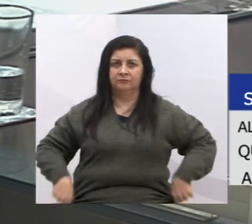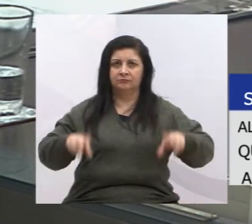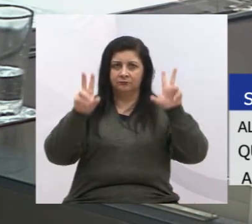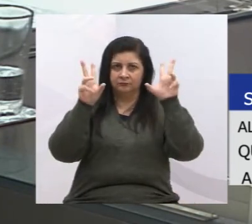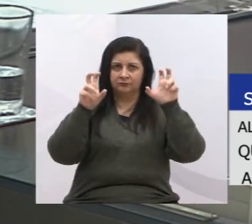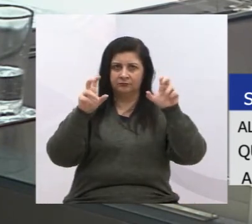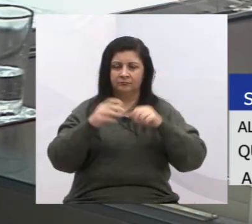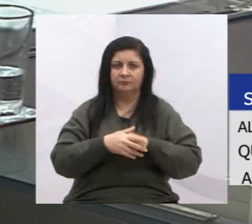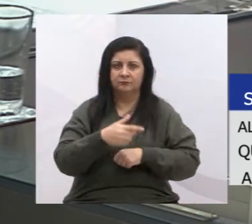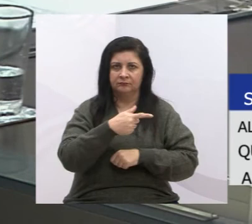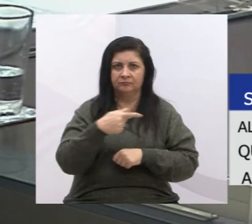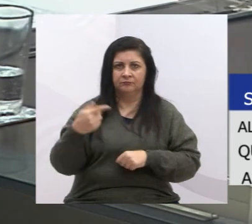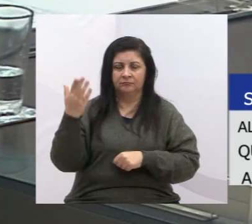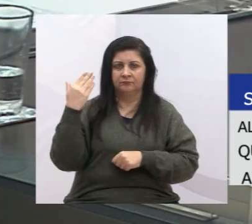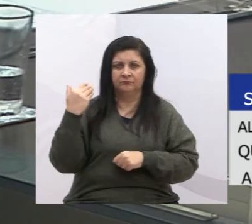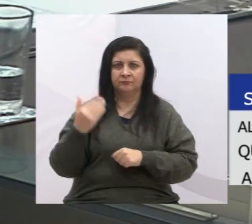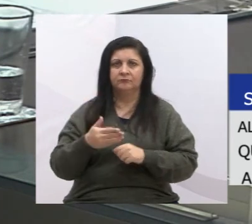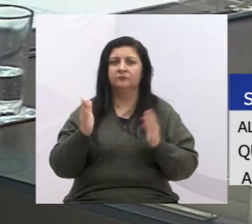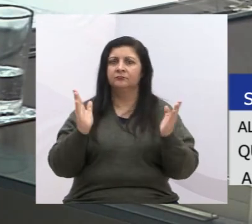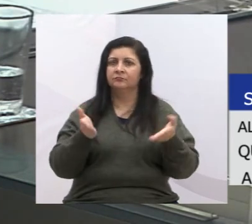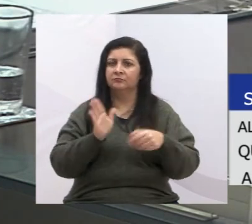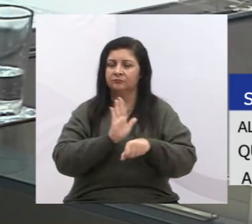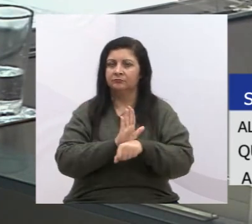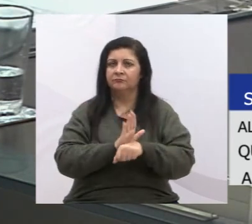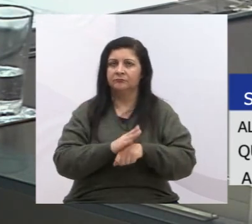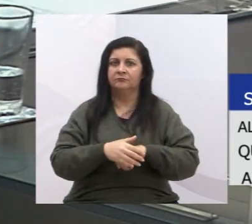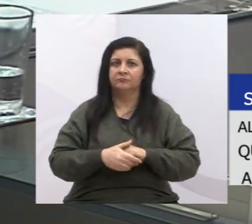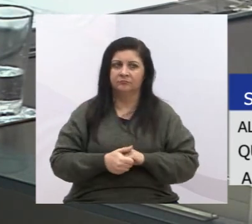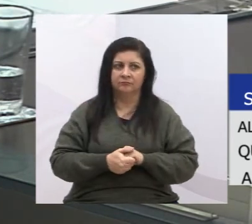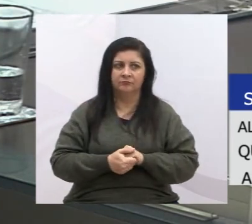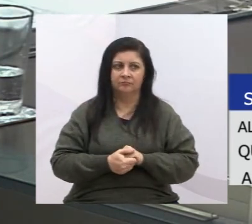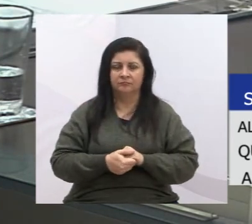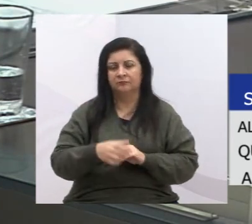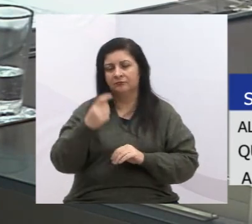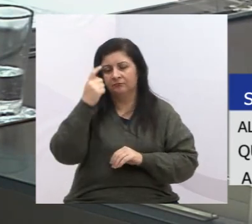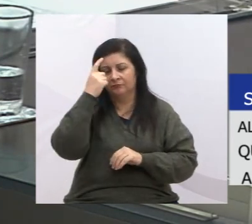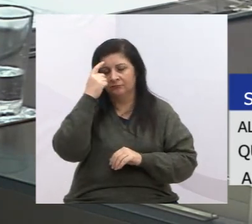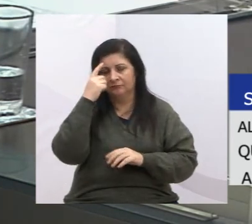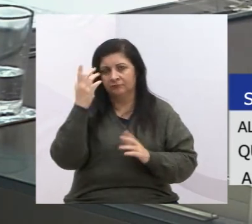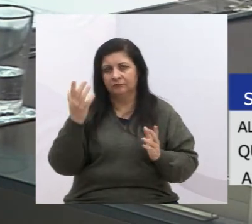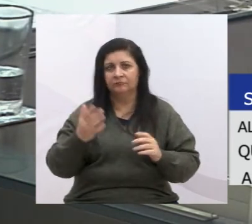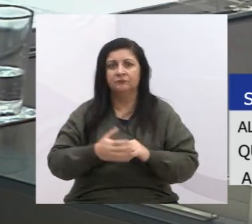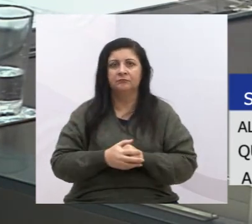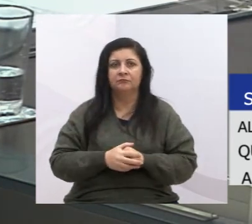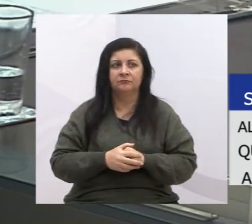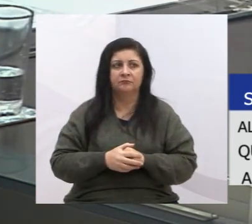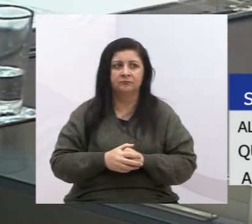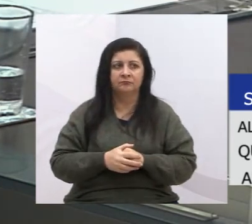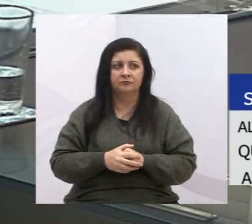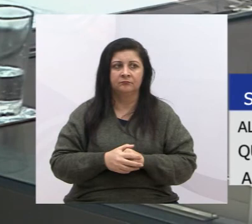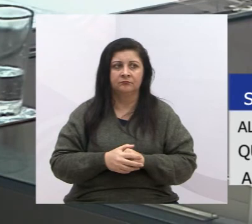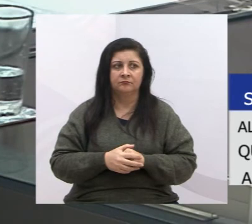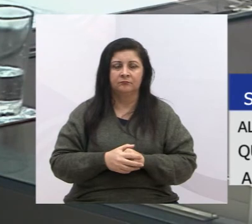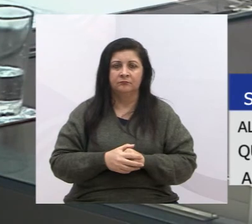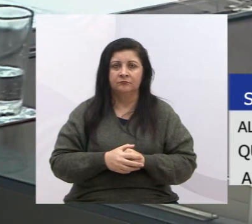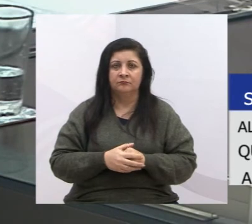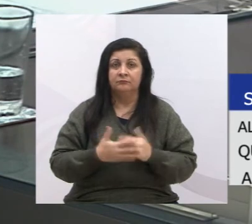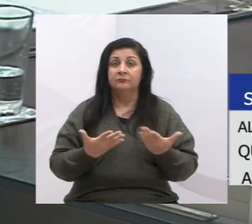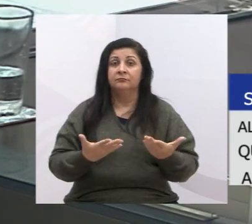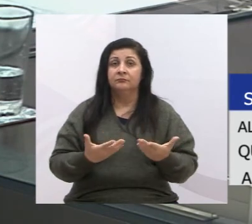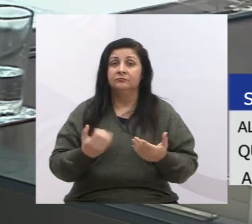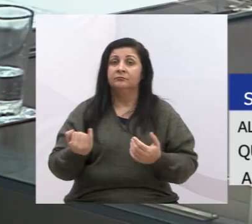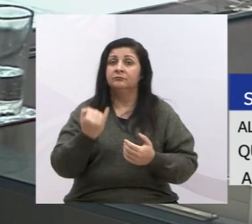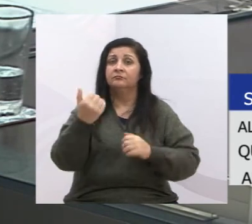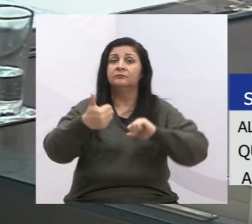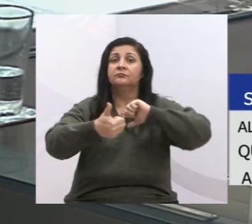tema. Semana passada eu tive a possibilidade de já contribuir com o meu pensamento e a forma de ver o projeto. Mas não tem como a gente falar em qualidade de vida,